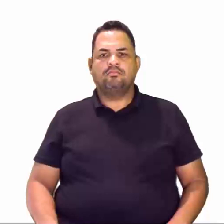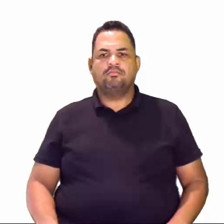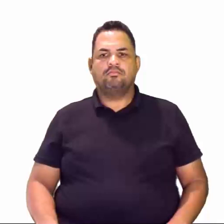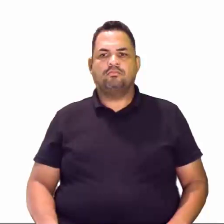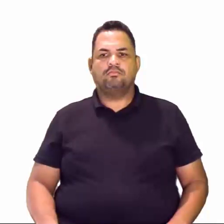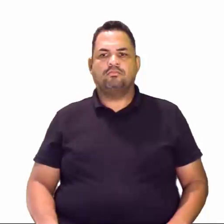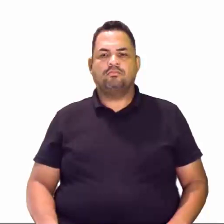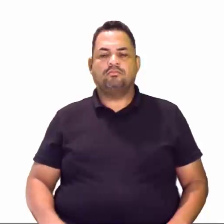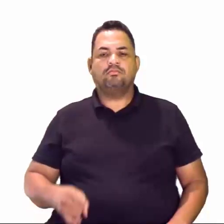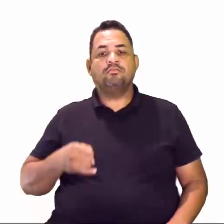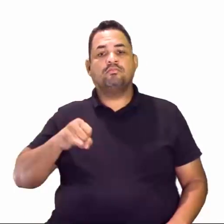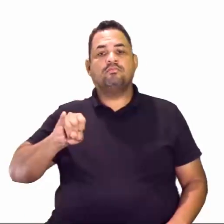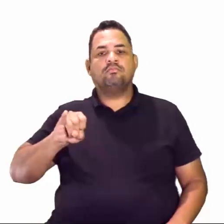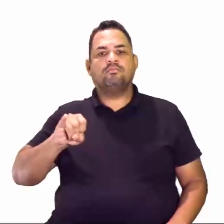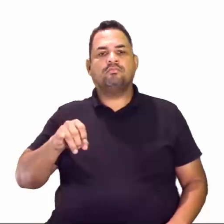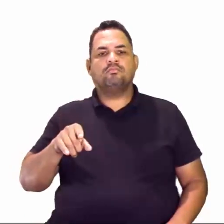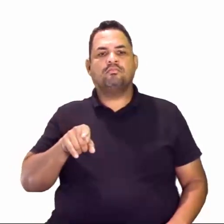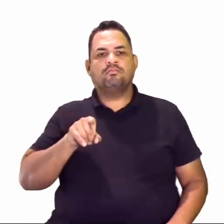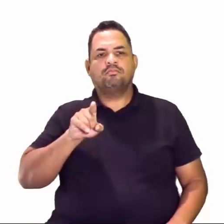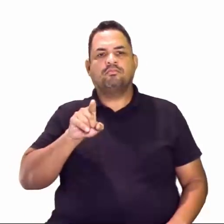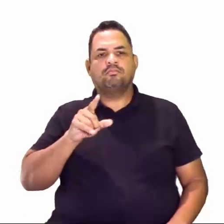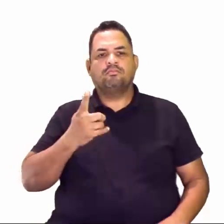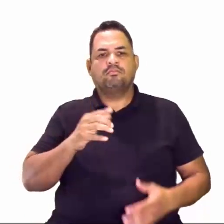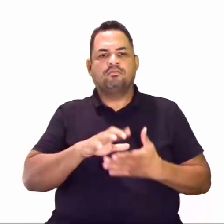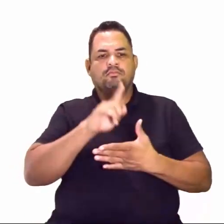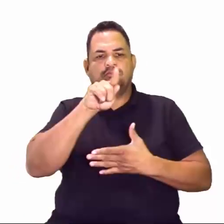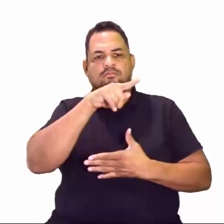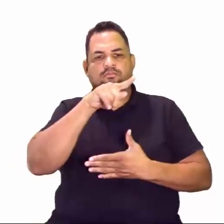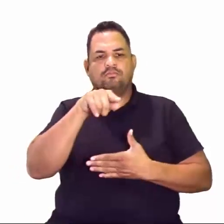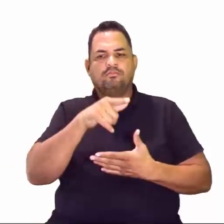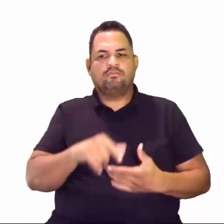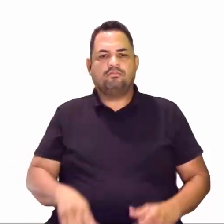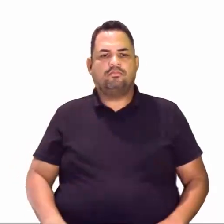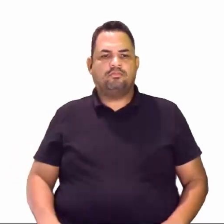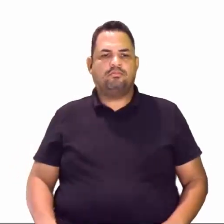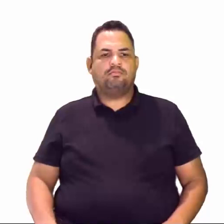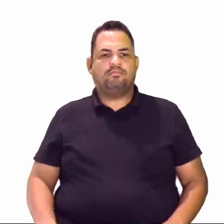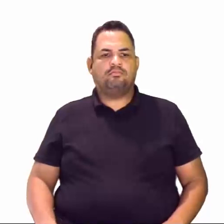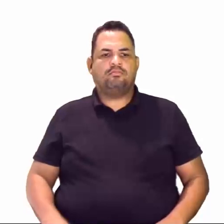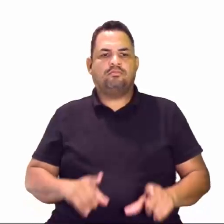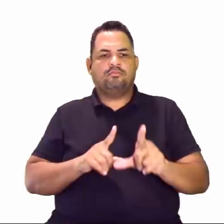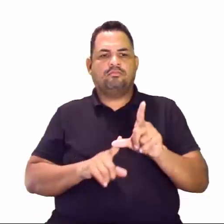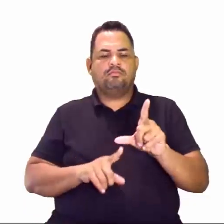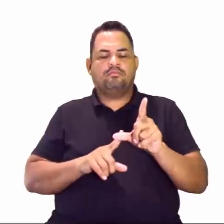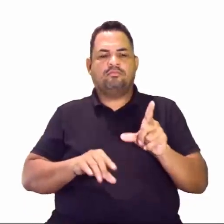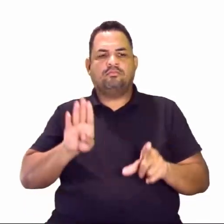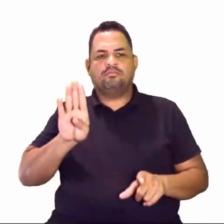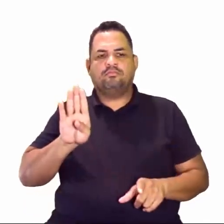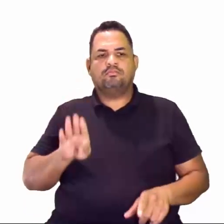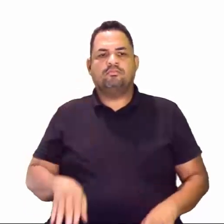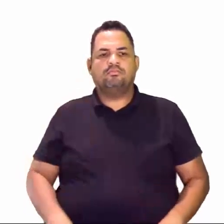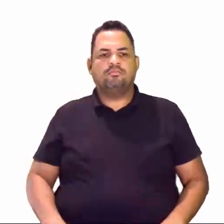certeza, se você assinalou a letra B,